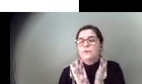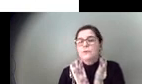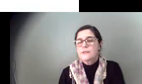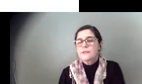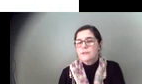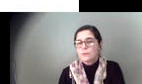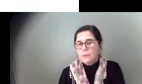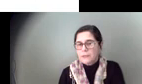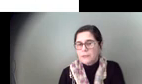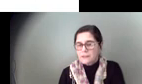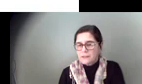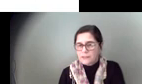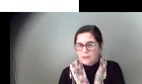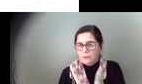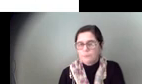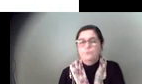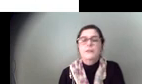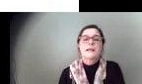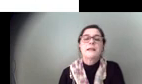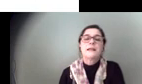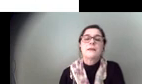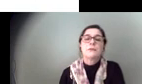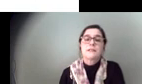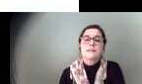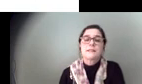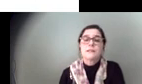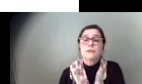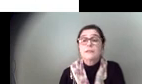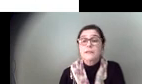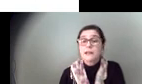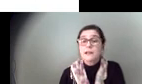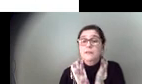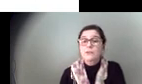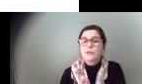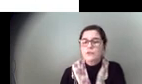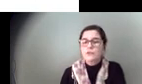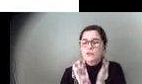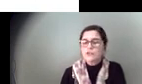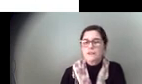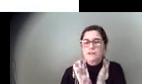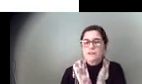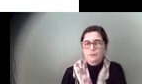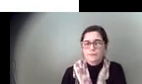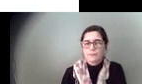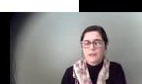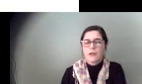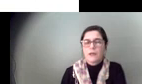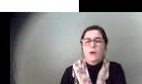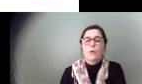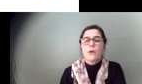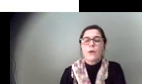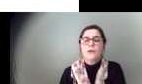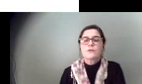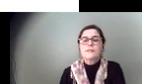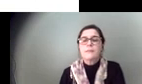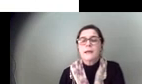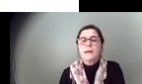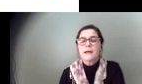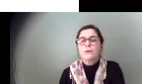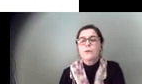acompanhar a evolução do aprendizado. O terceiro, levantar as condições de ensino. O